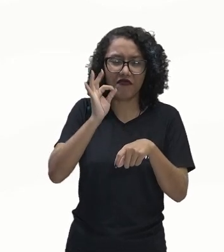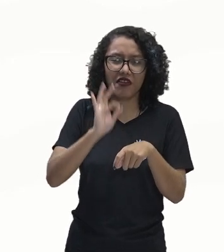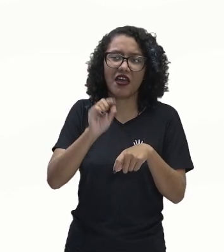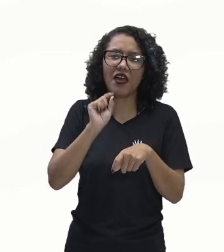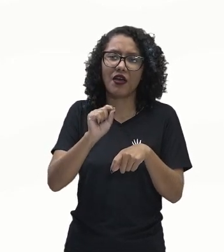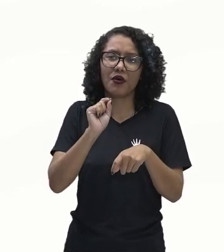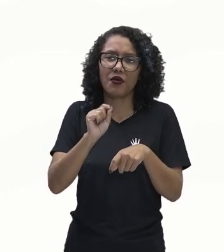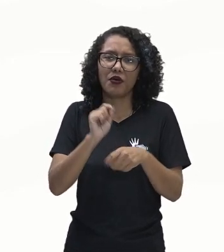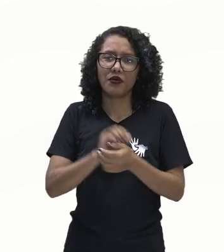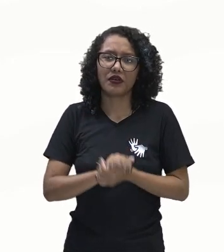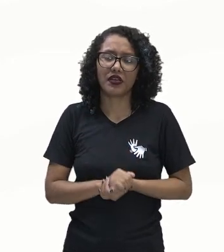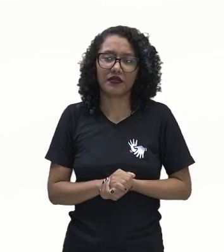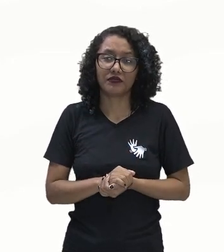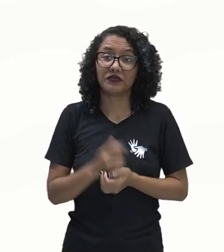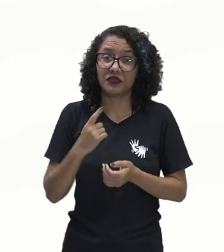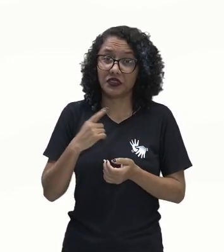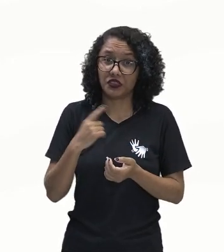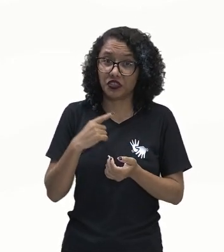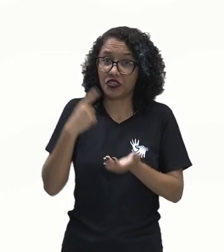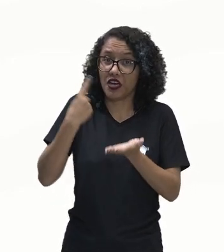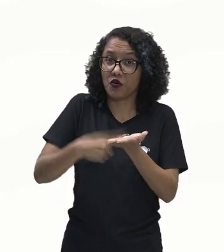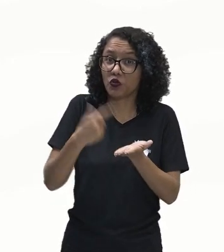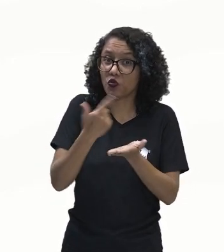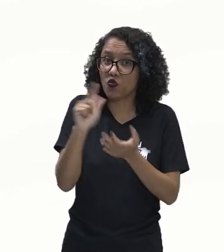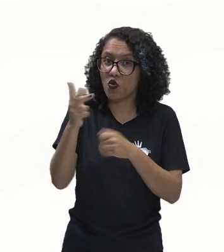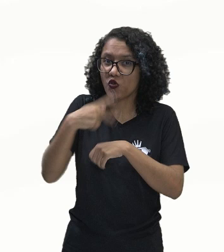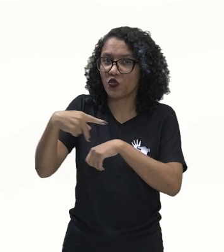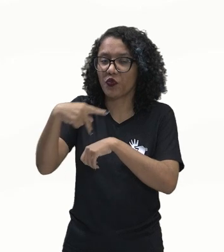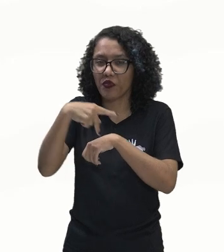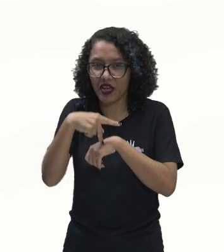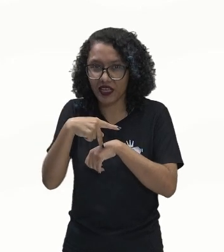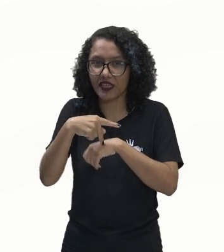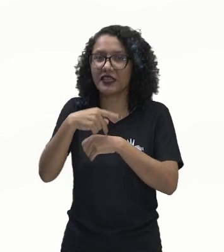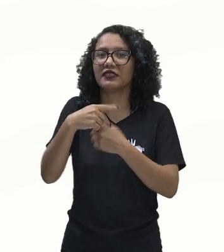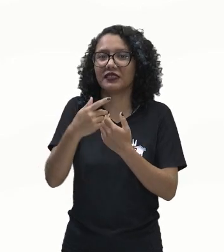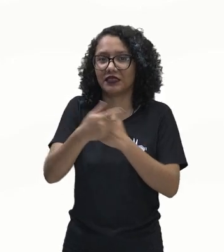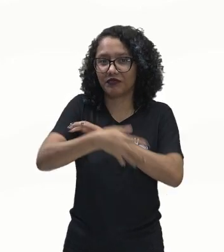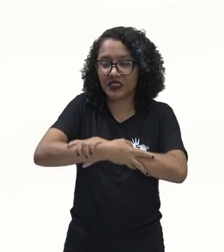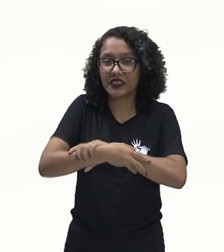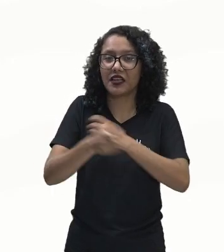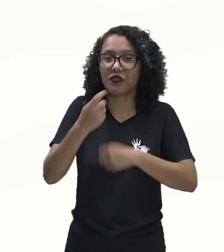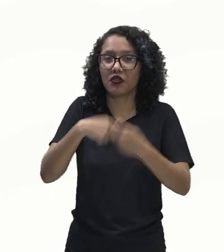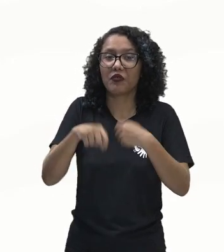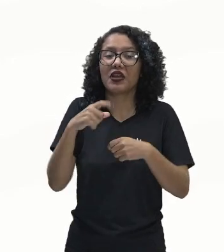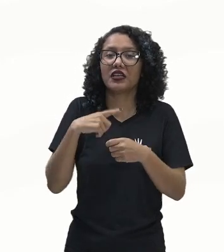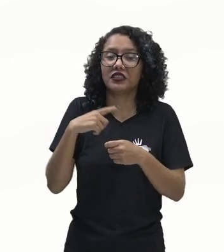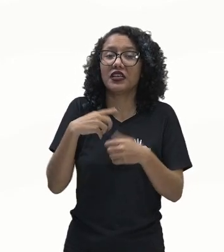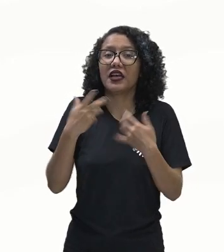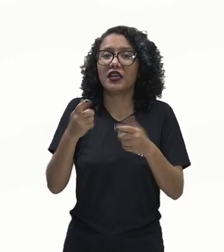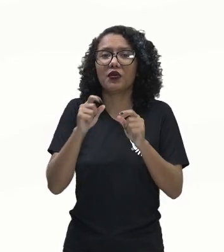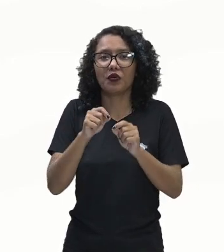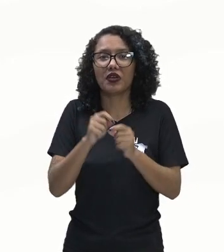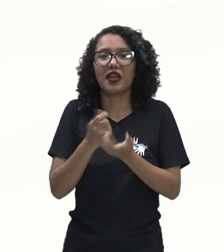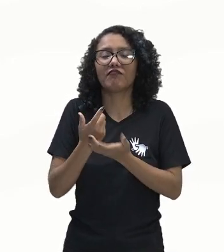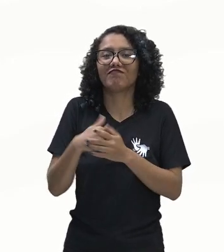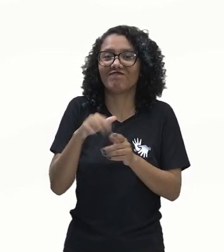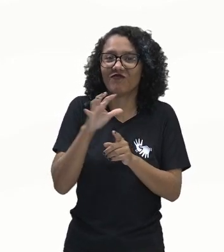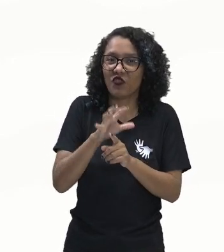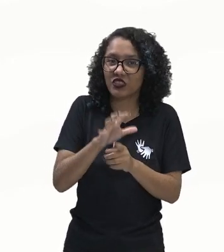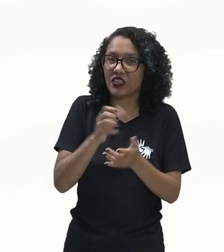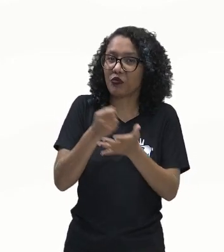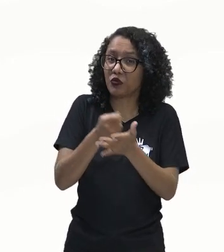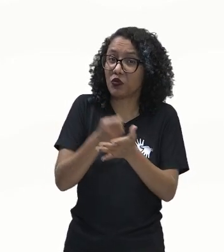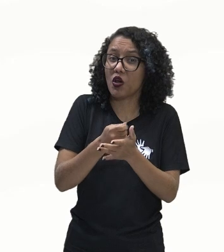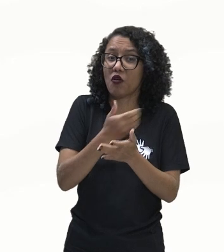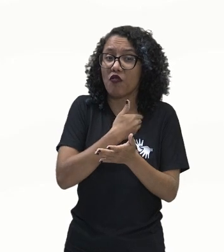terem acordos comerciais com esses países, eles vão começar a pressionar o governo. E aí haverá uma nova tarifa